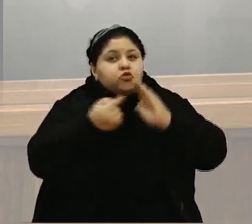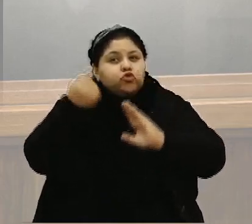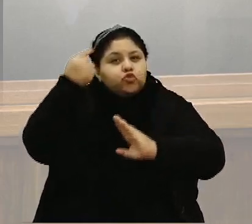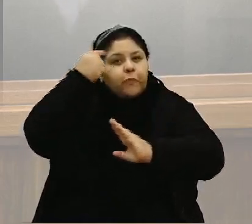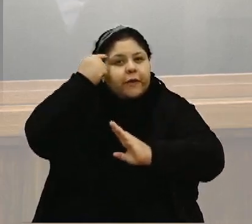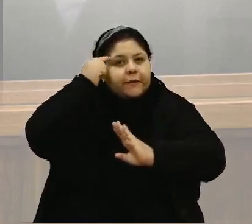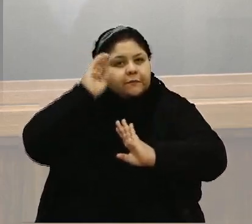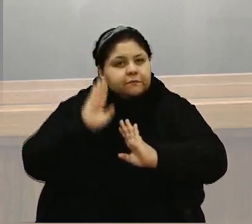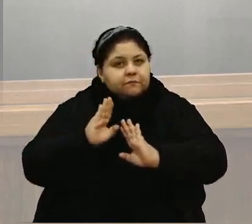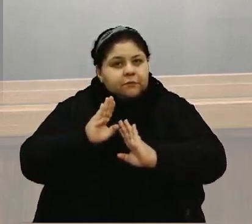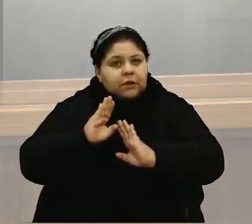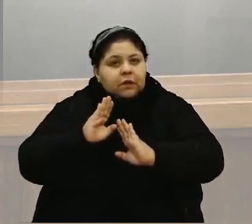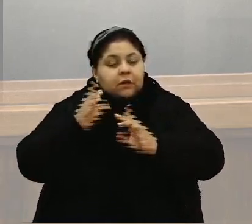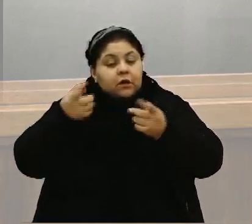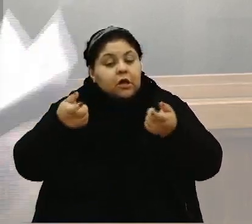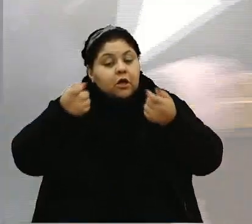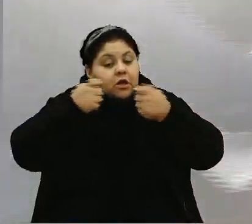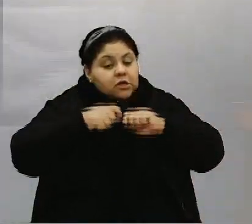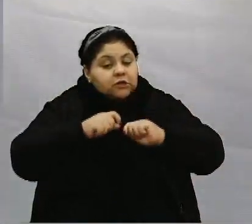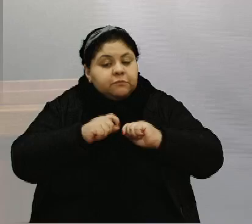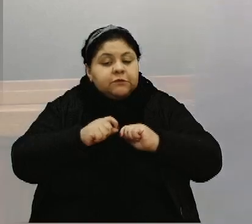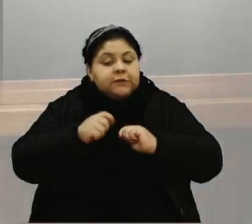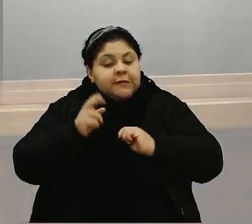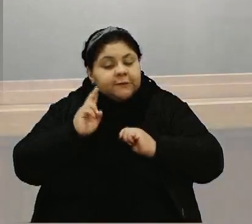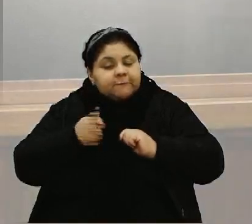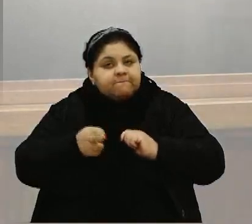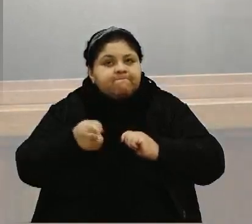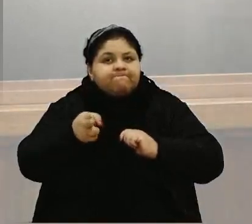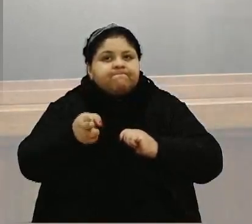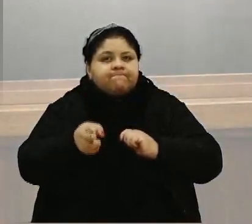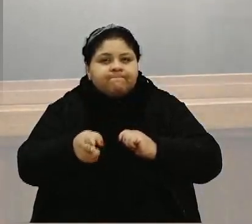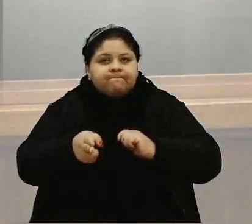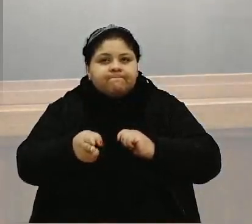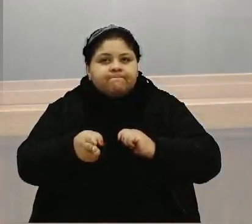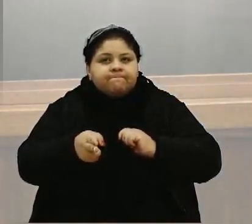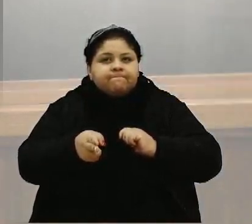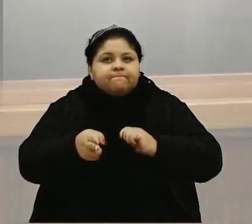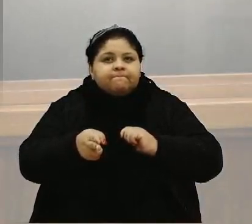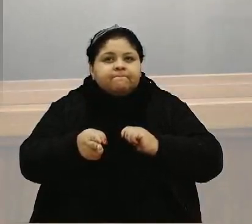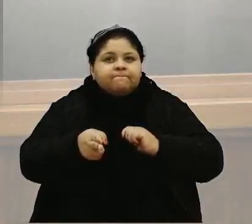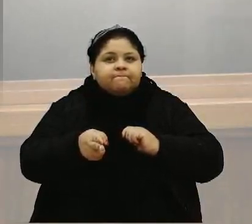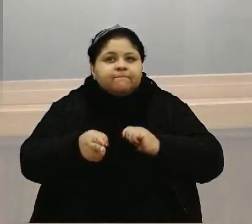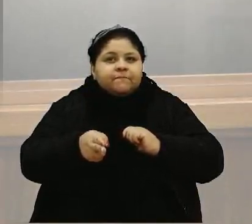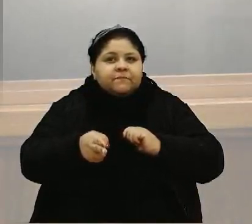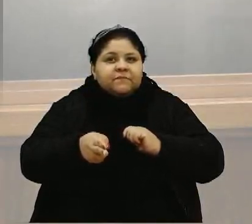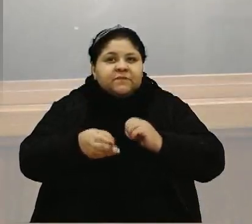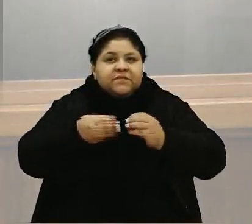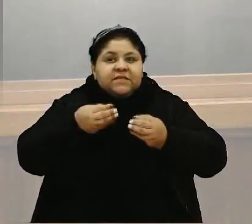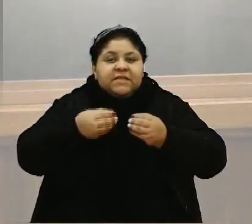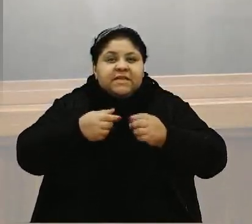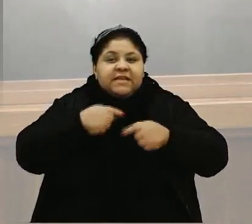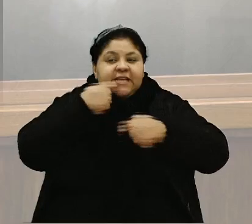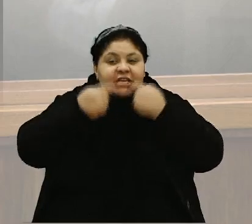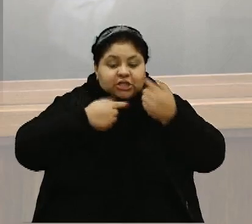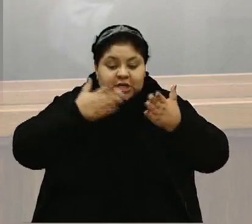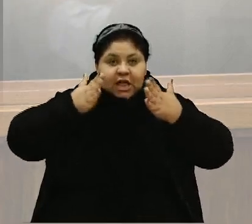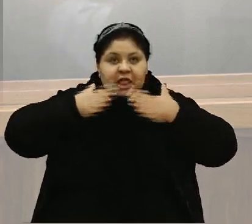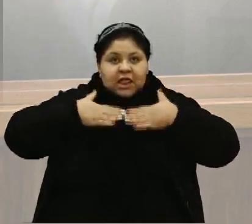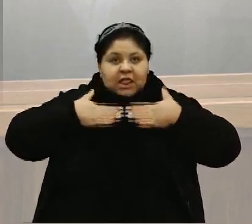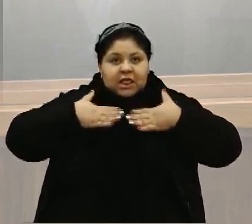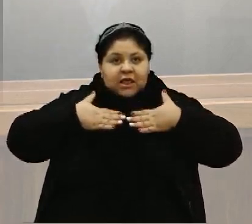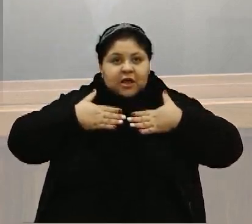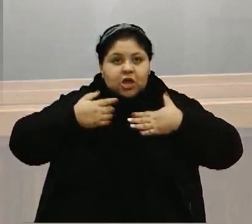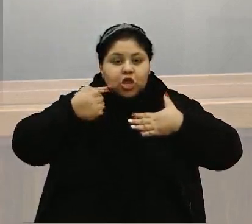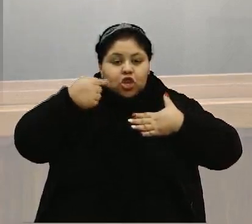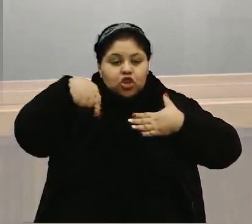pensamento, que a gente precisa constantemente fazer a autocrítica se nós estamos ou não